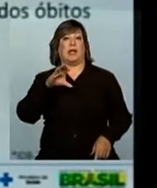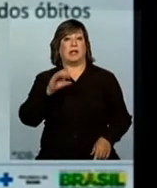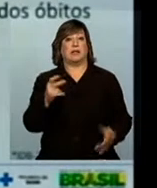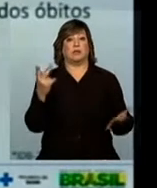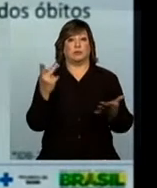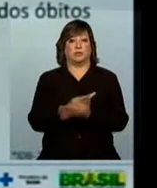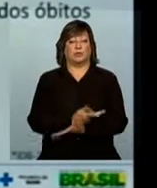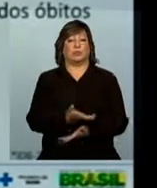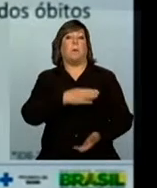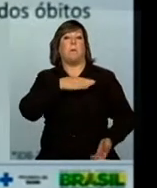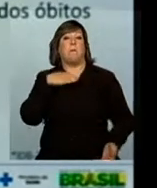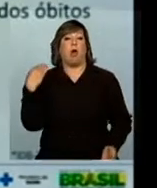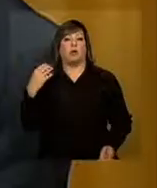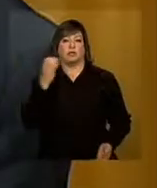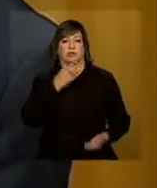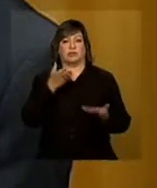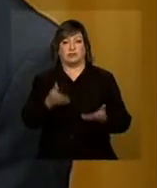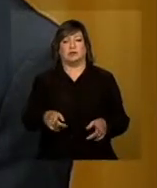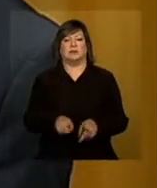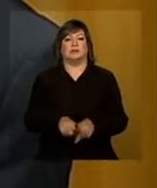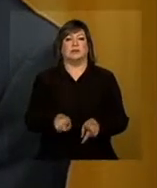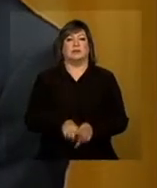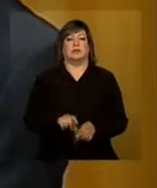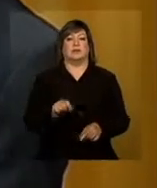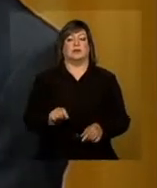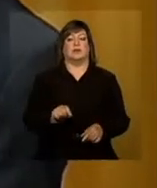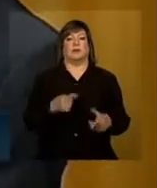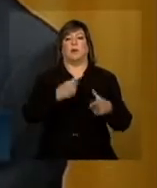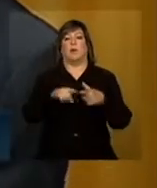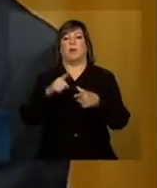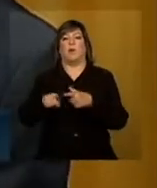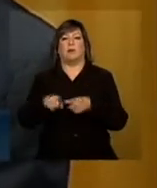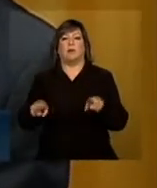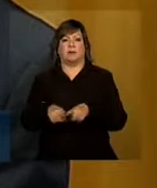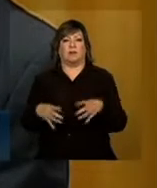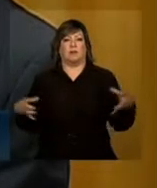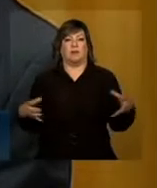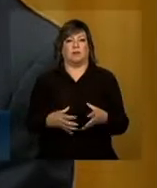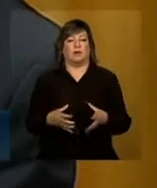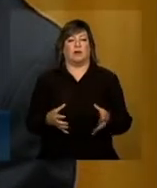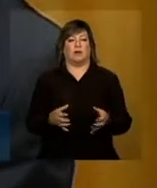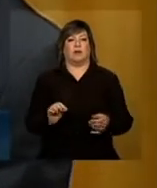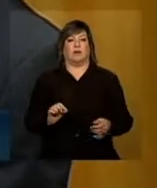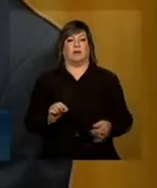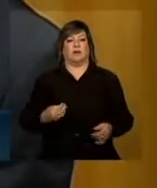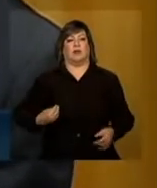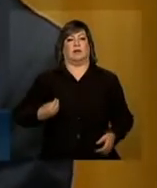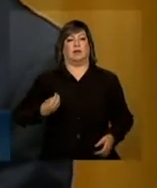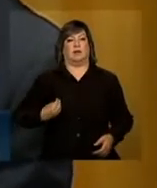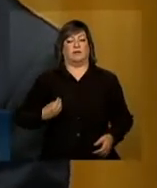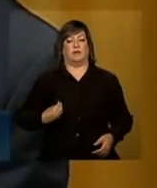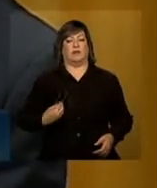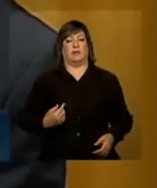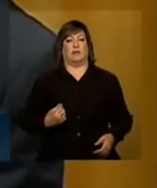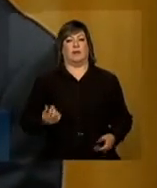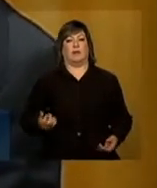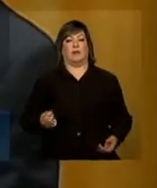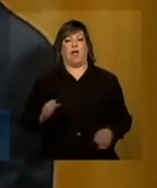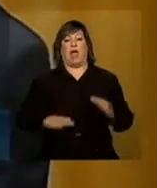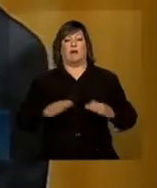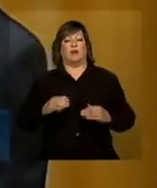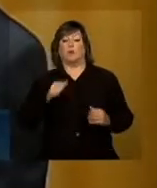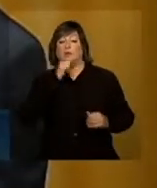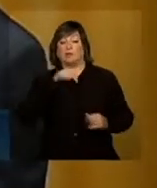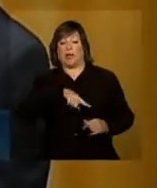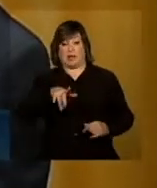morte imediato e os transtornos e sequelas que podem levar na vida, na perspectiva de não ter um desenvolvimento